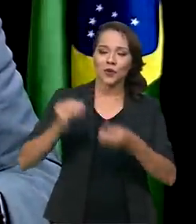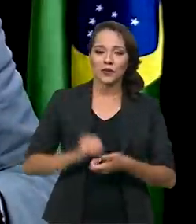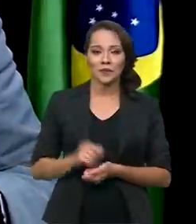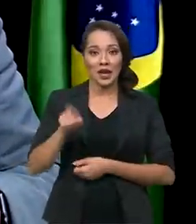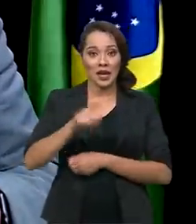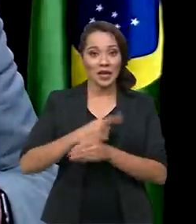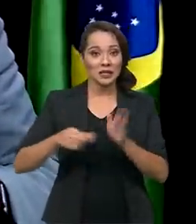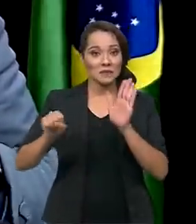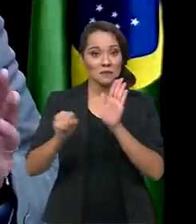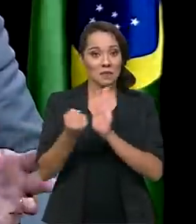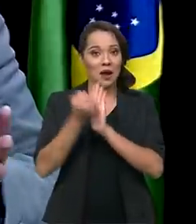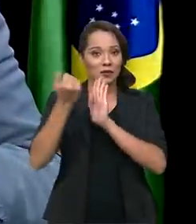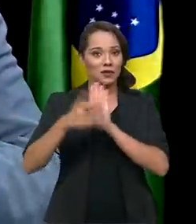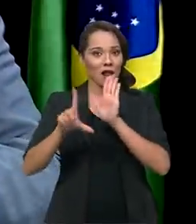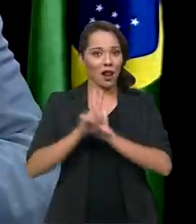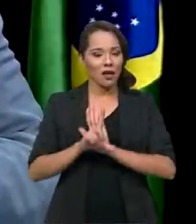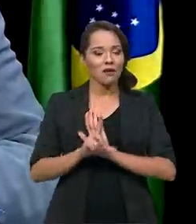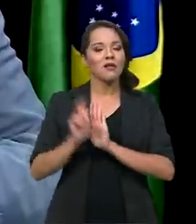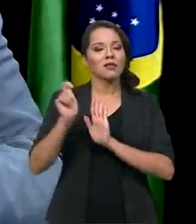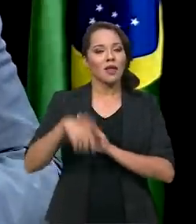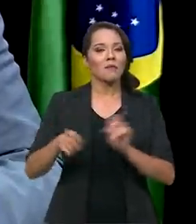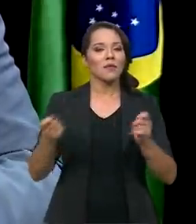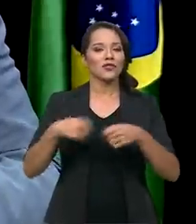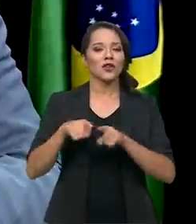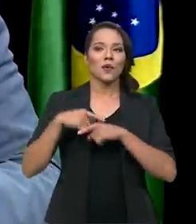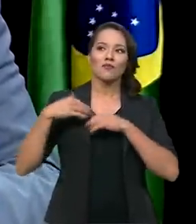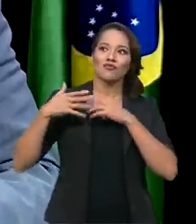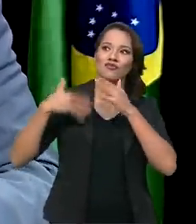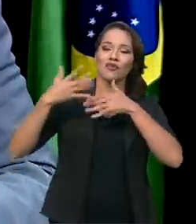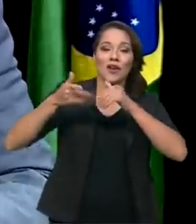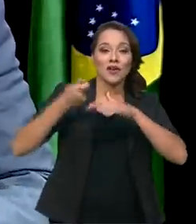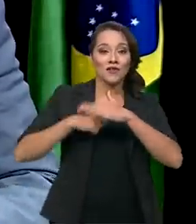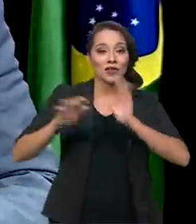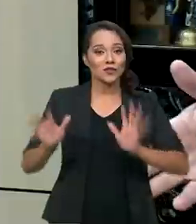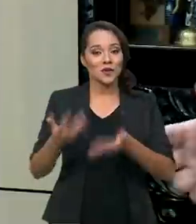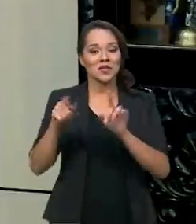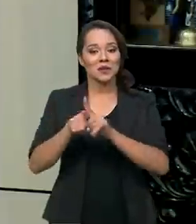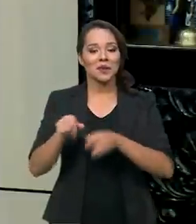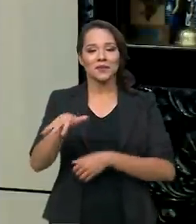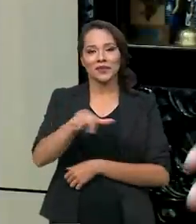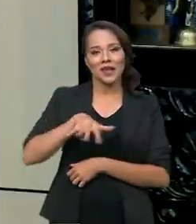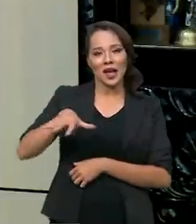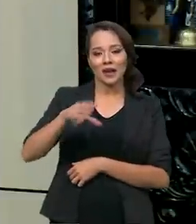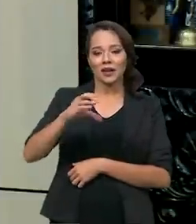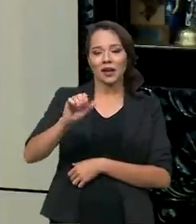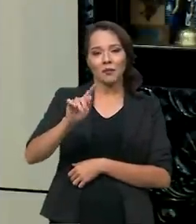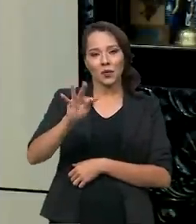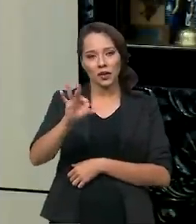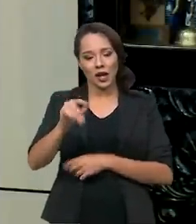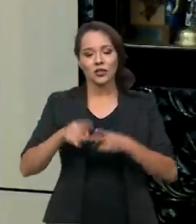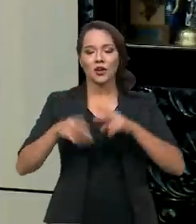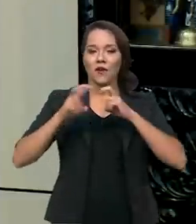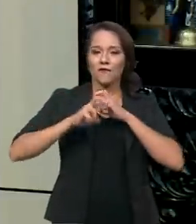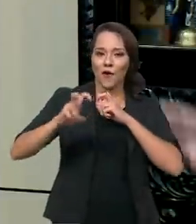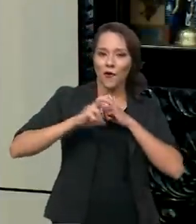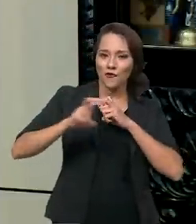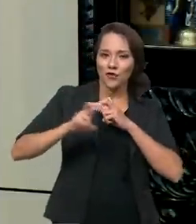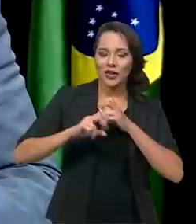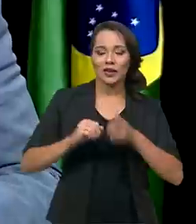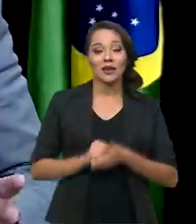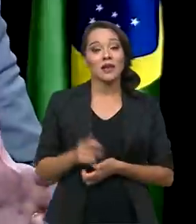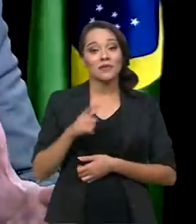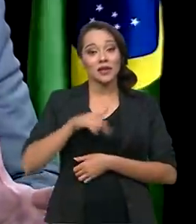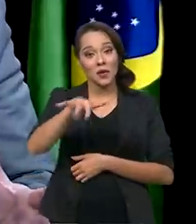esses marcos aprovados vão permitir uma avalanche de investimento também no setor da cabotagem, no setor da ferrovia. Ou seja, vamos